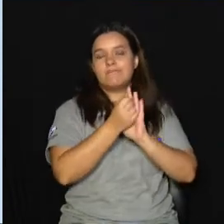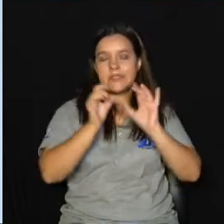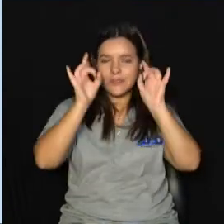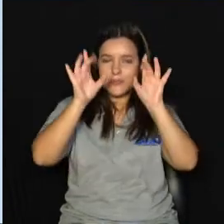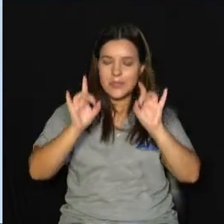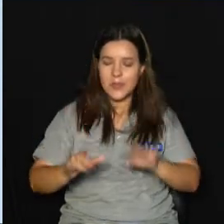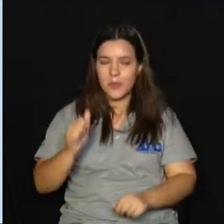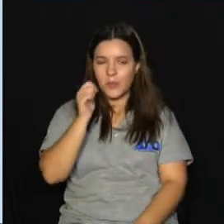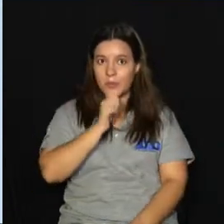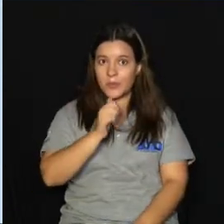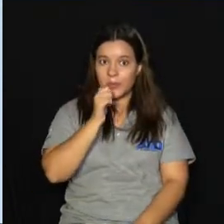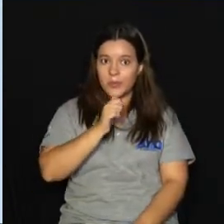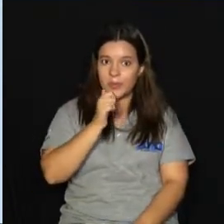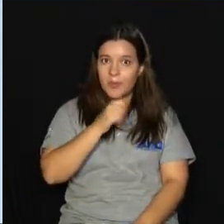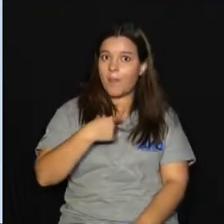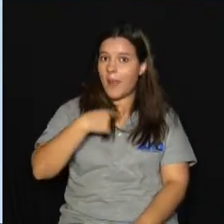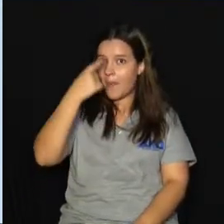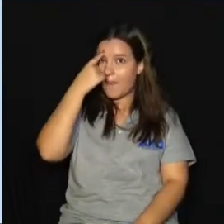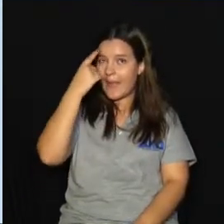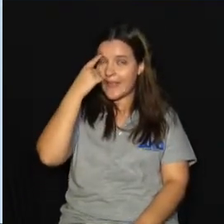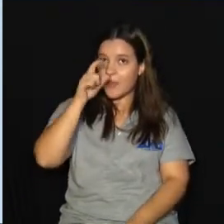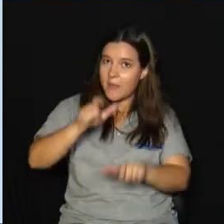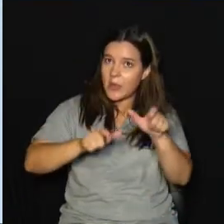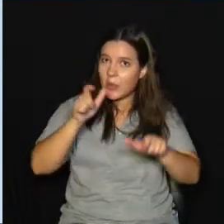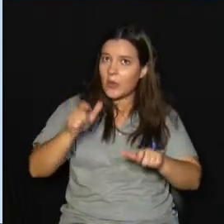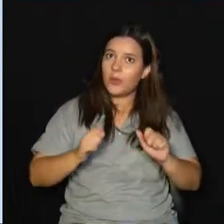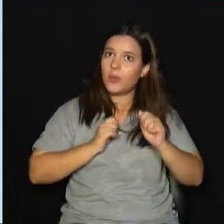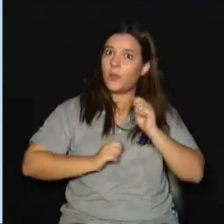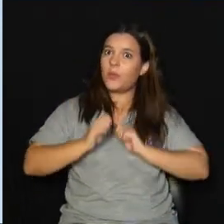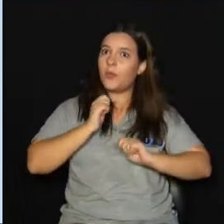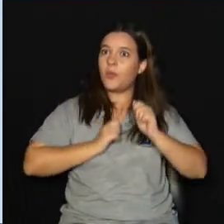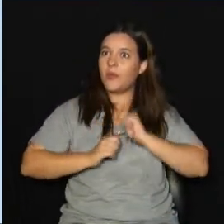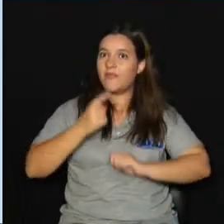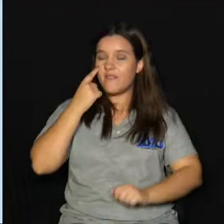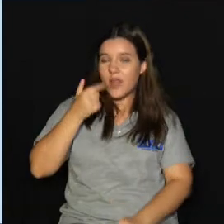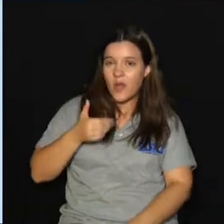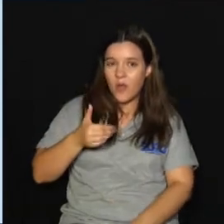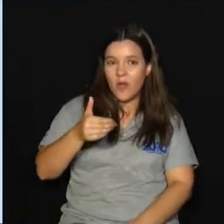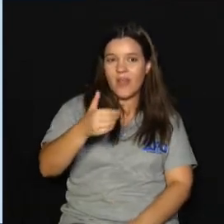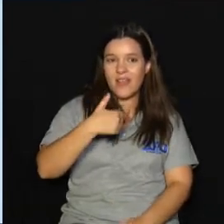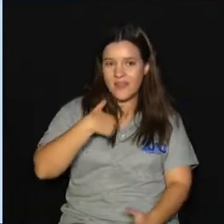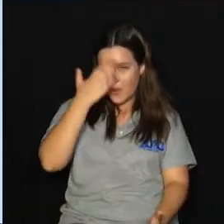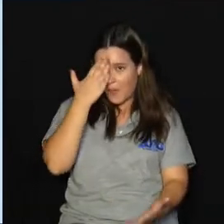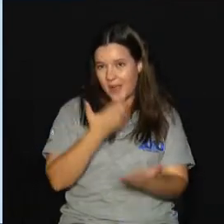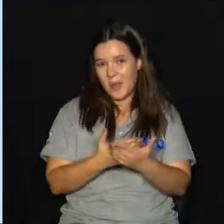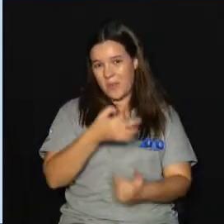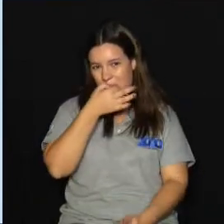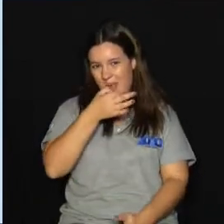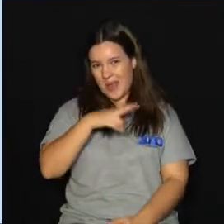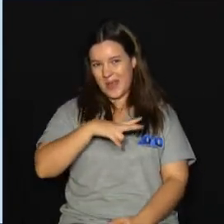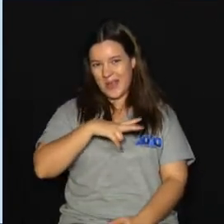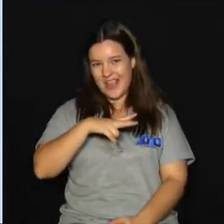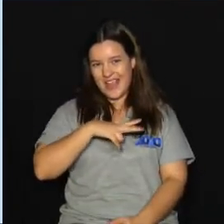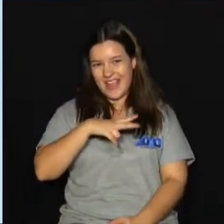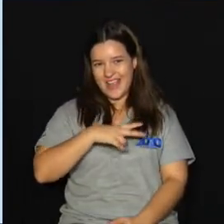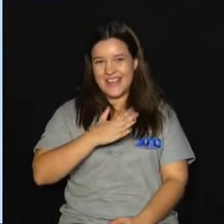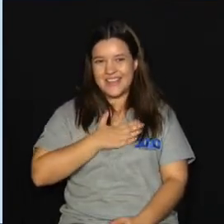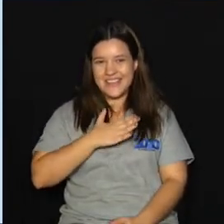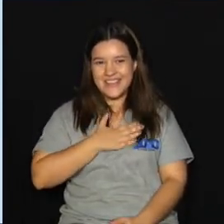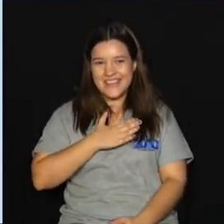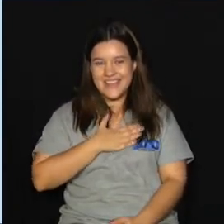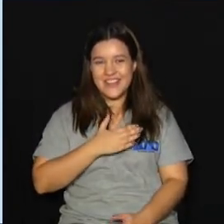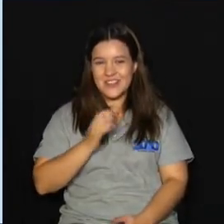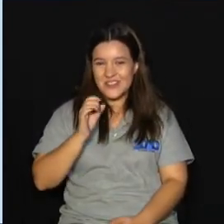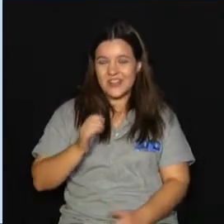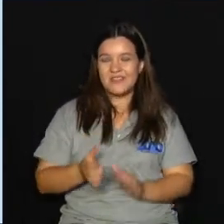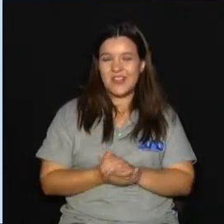a expectativa, eu acredito, né, é quase uma crença pessoal, e aí não só analítica, né, como cientista